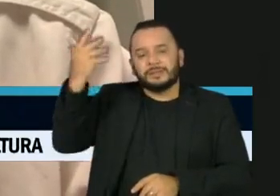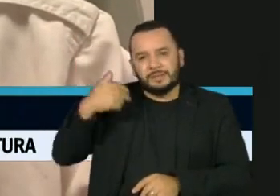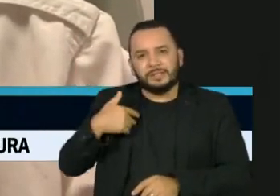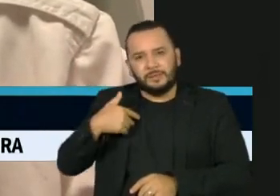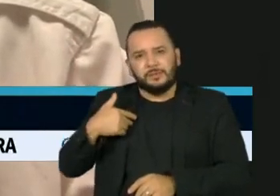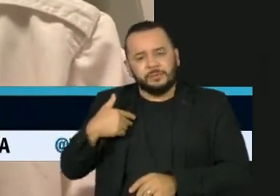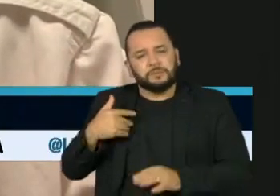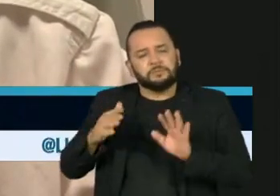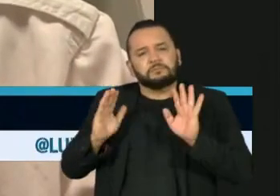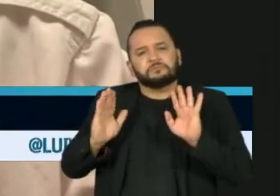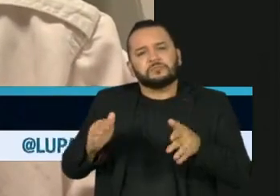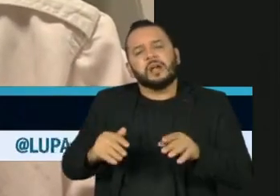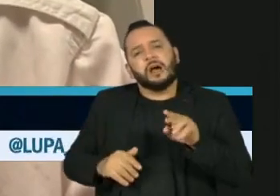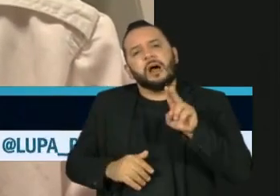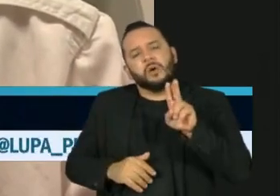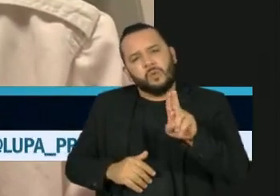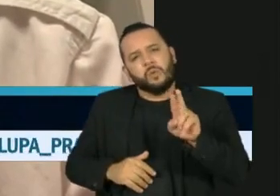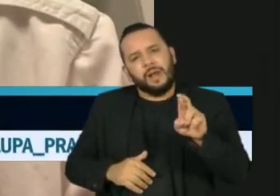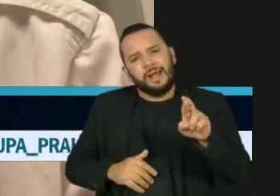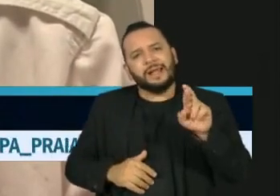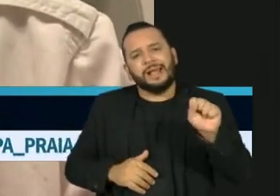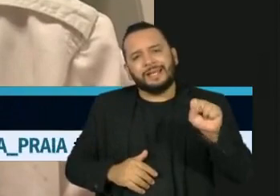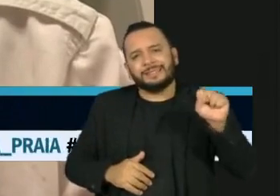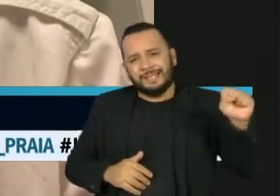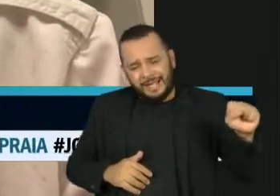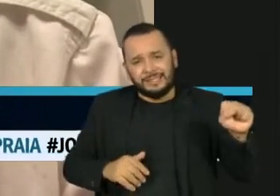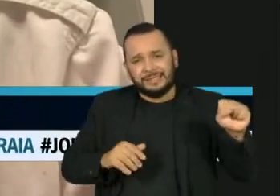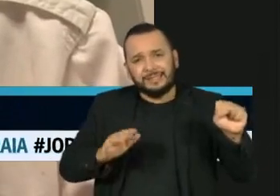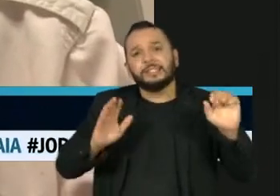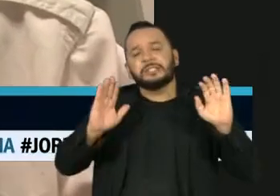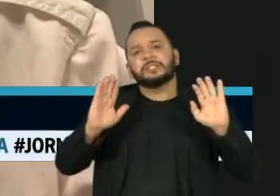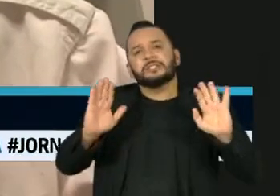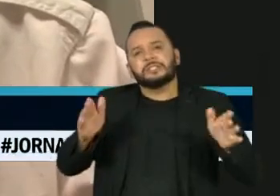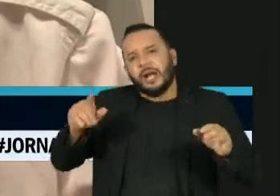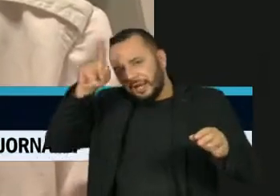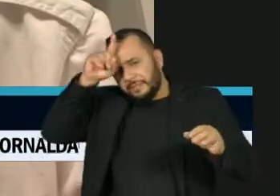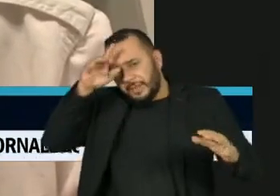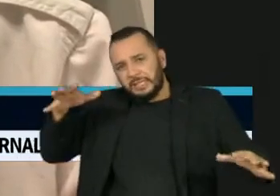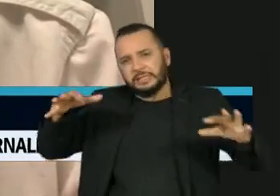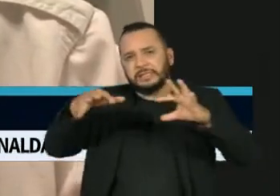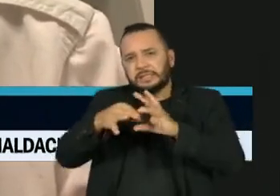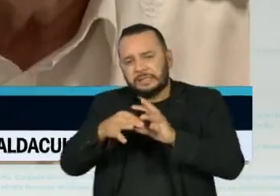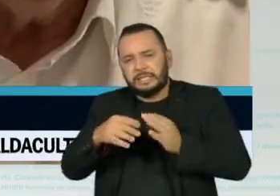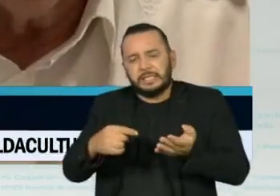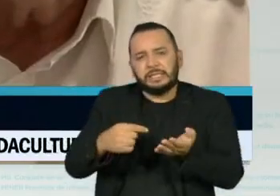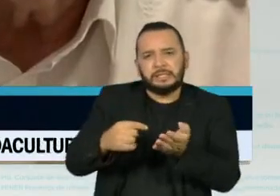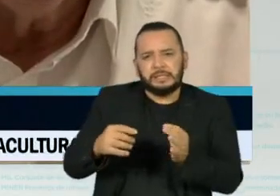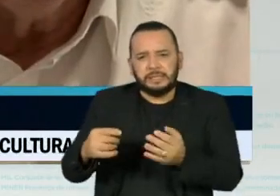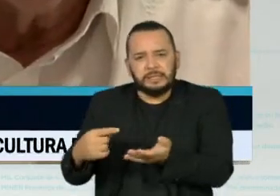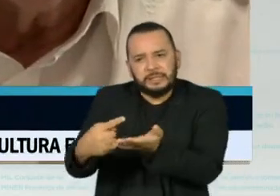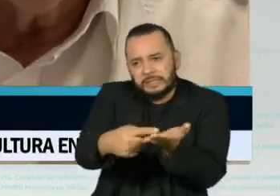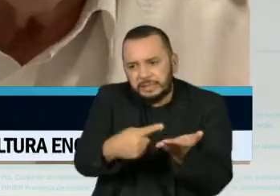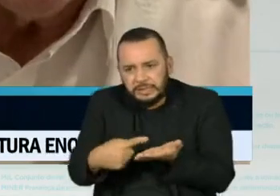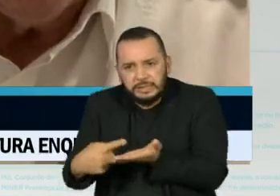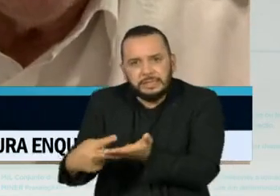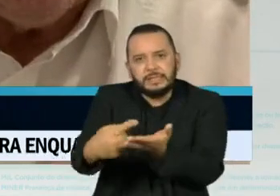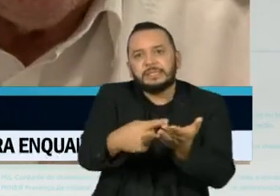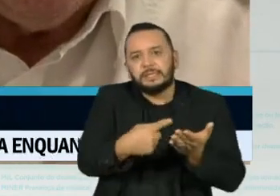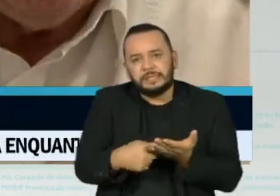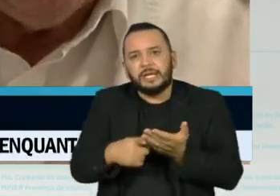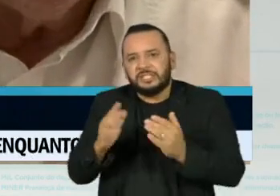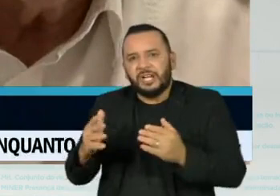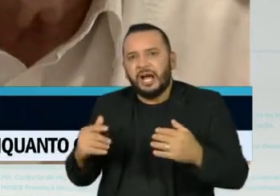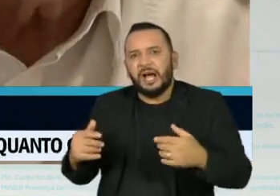desenvolver o seu poderio militar até o momento em que estariam preparados para se enfrentar um ao outro. Então,